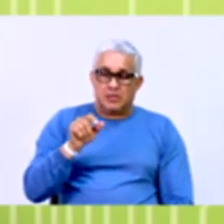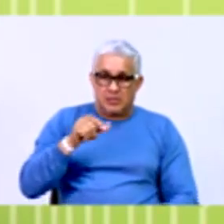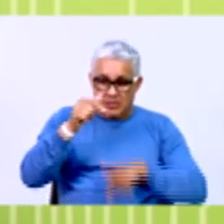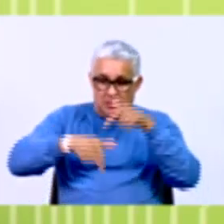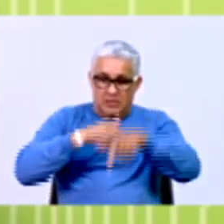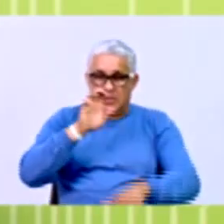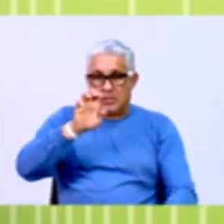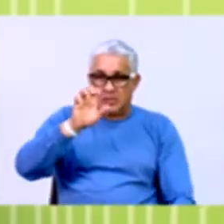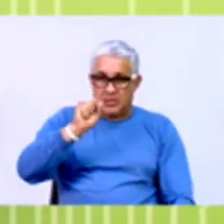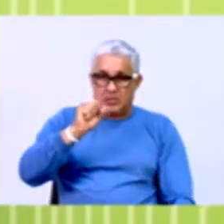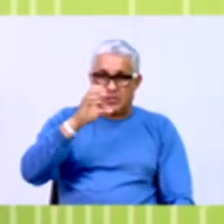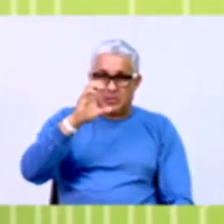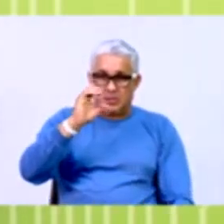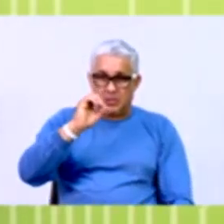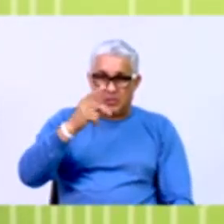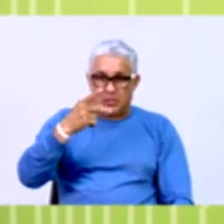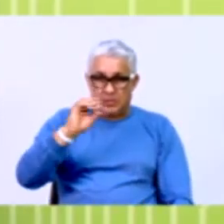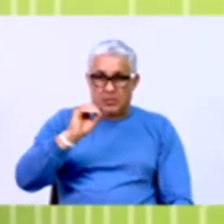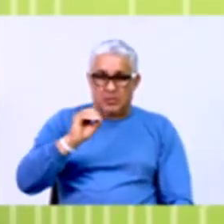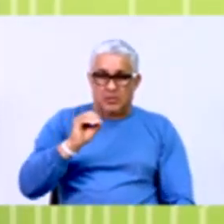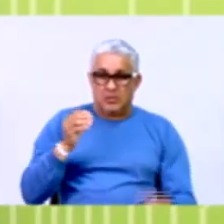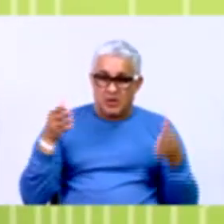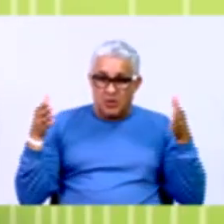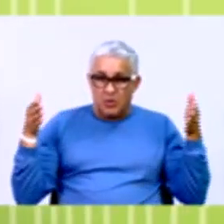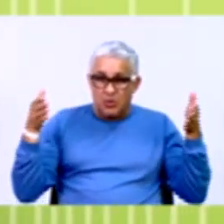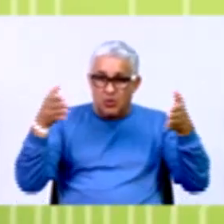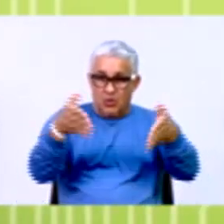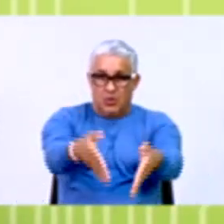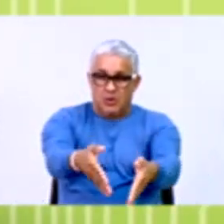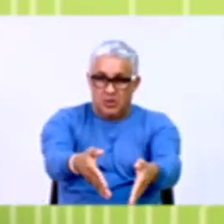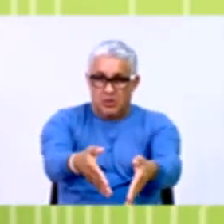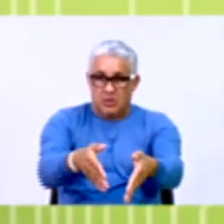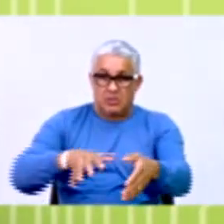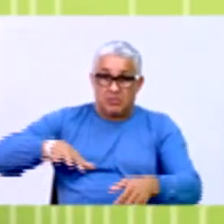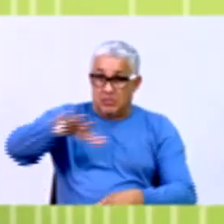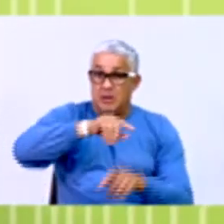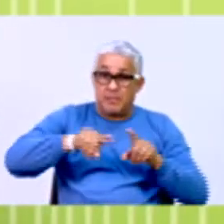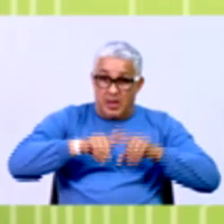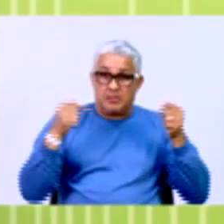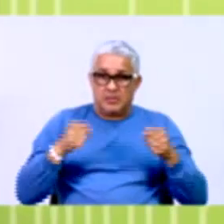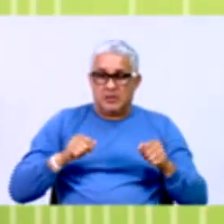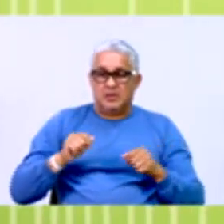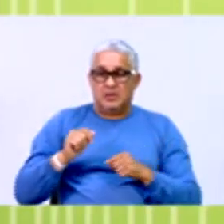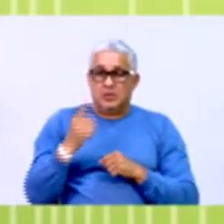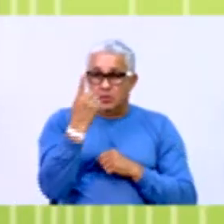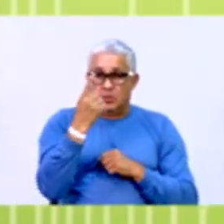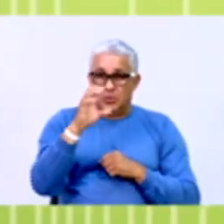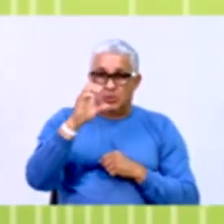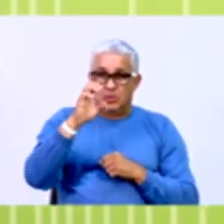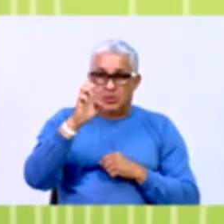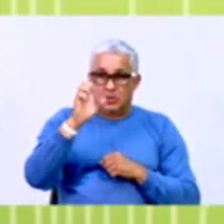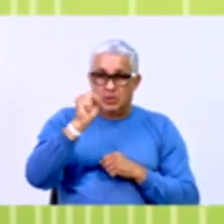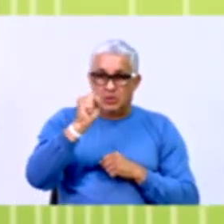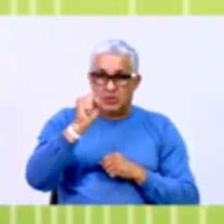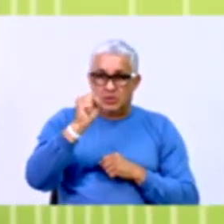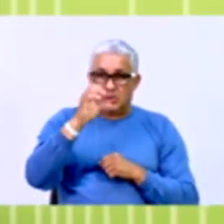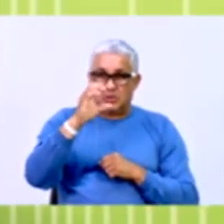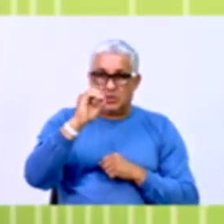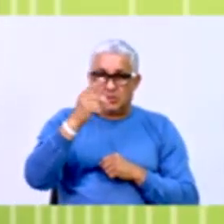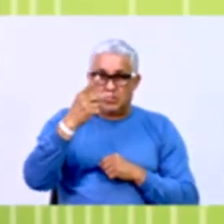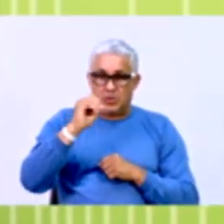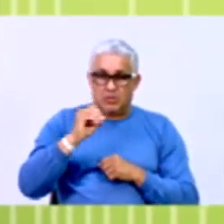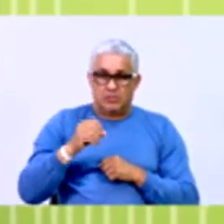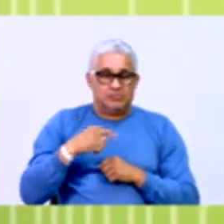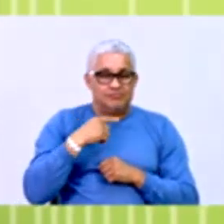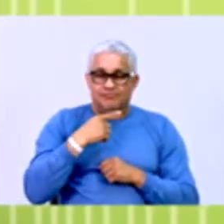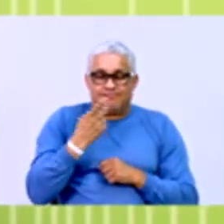Ela vai focar, ela vai agir de forma abrangente, mas ela precisa definir um escopo. Não se pode sair auditando a